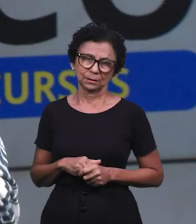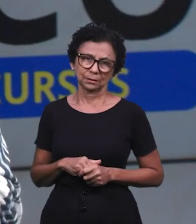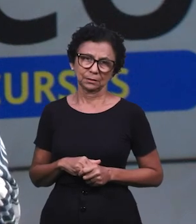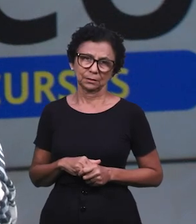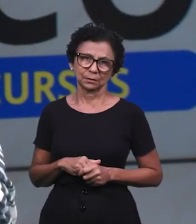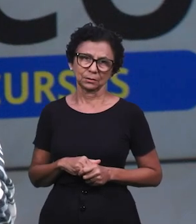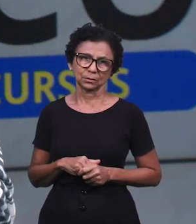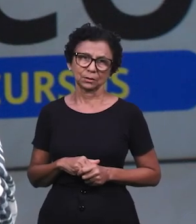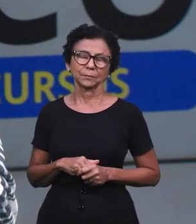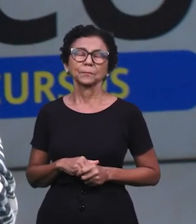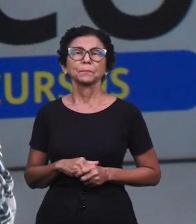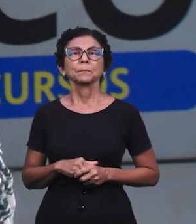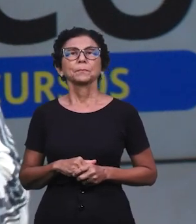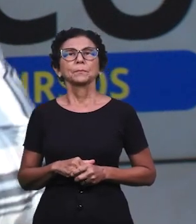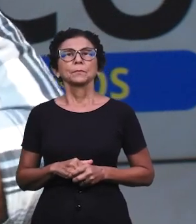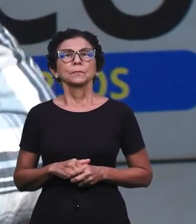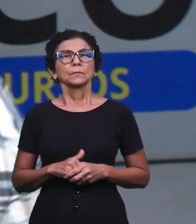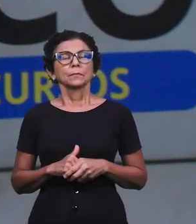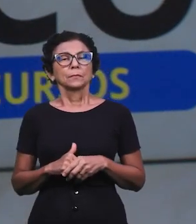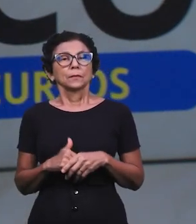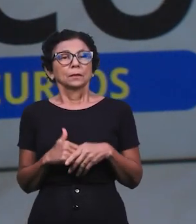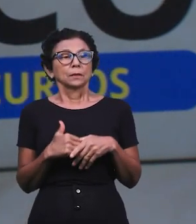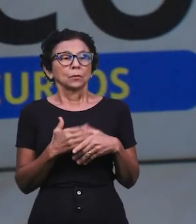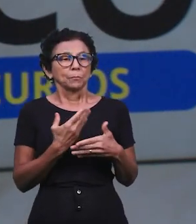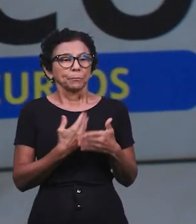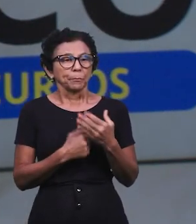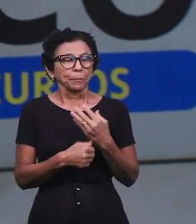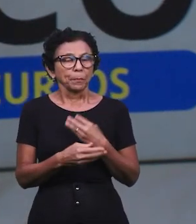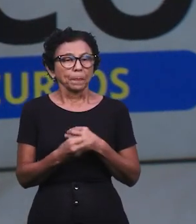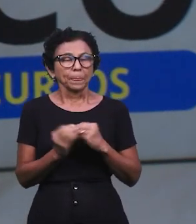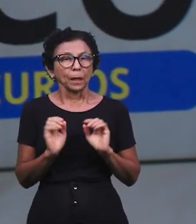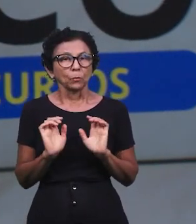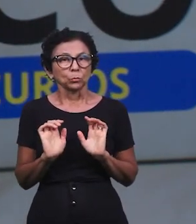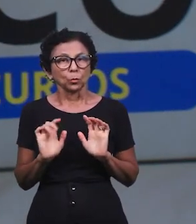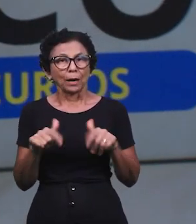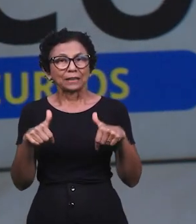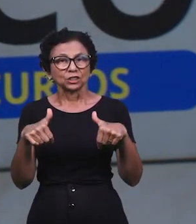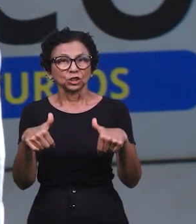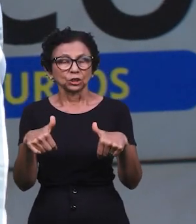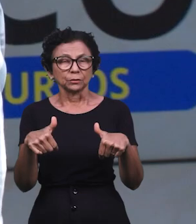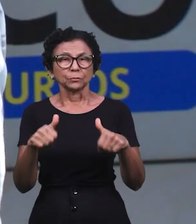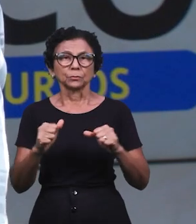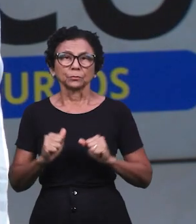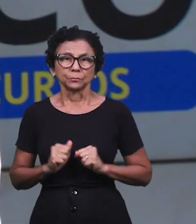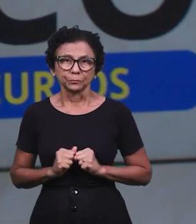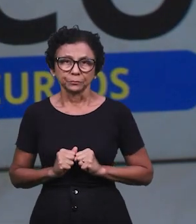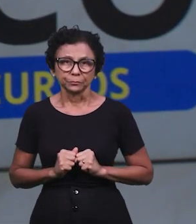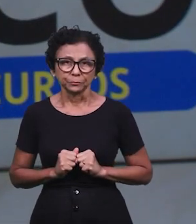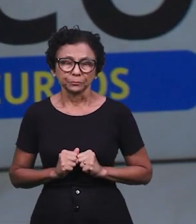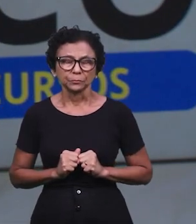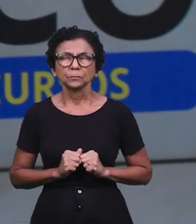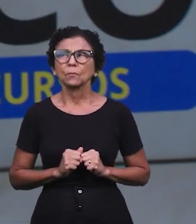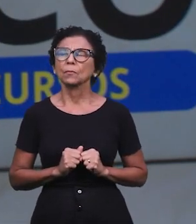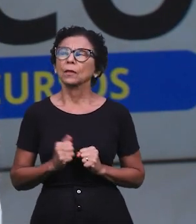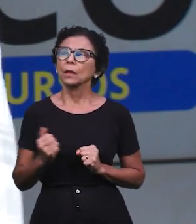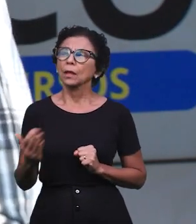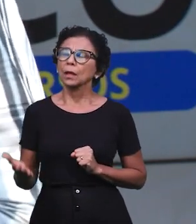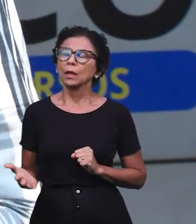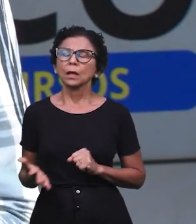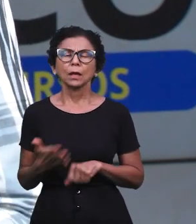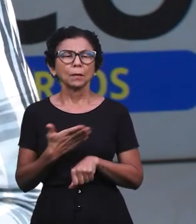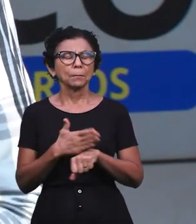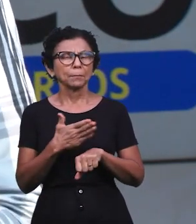licitatório, tá ok? Então, com isso eu estou trabalhando de uma forma mais ativa, tá? Perguntar,